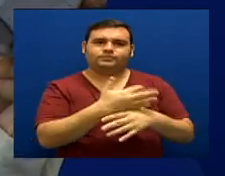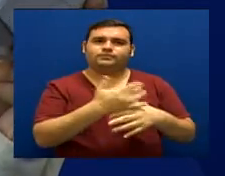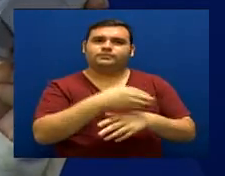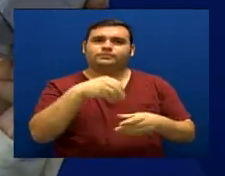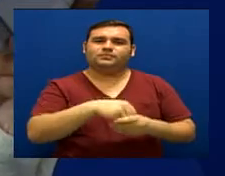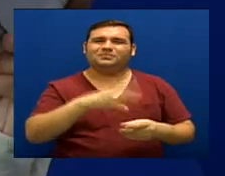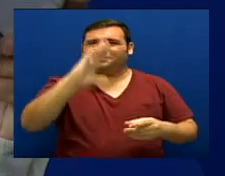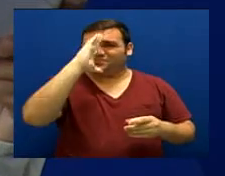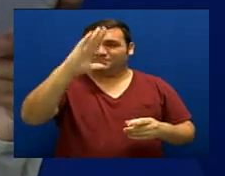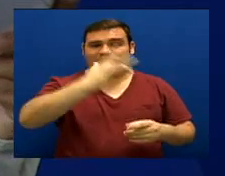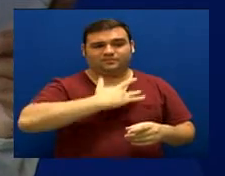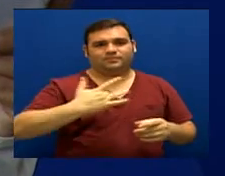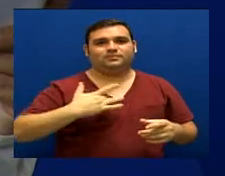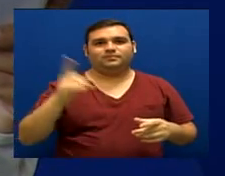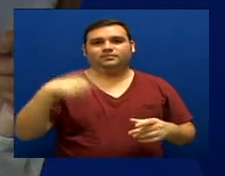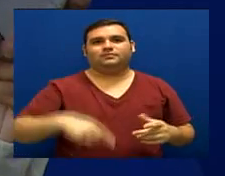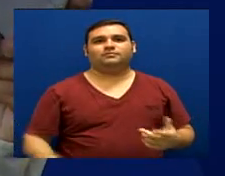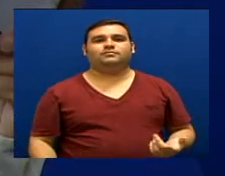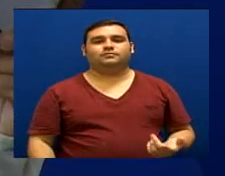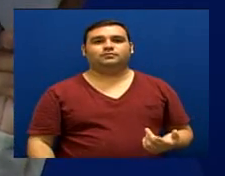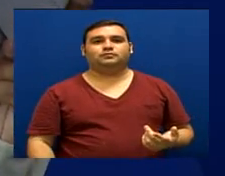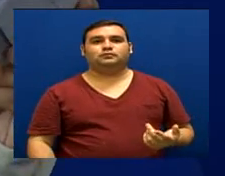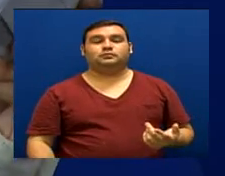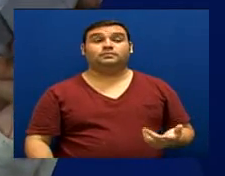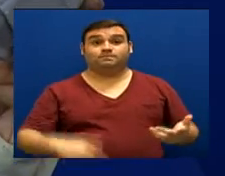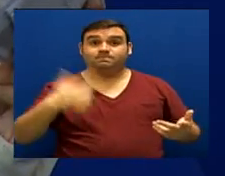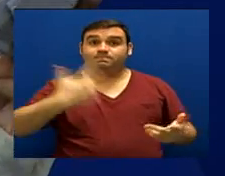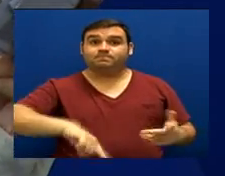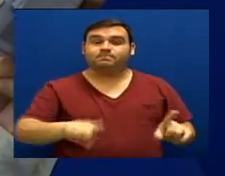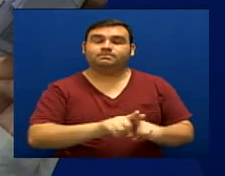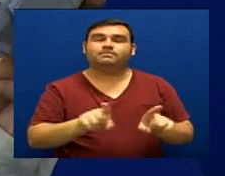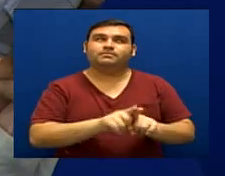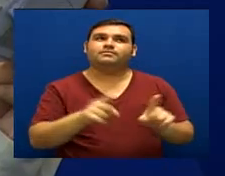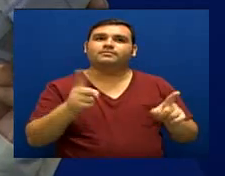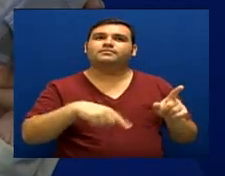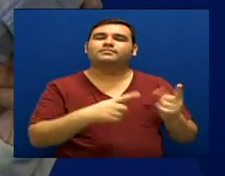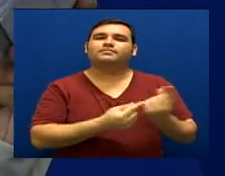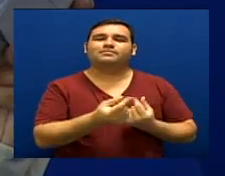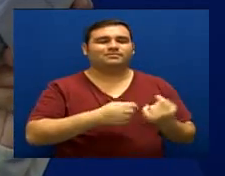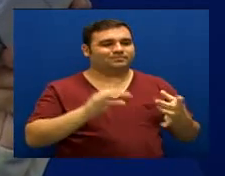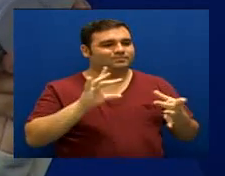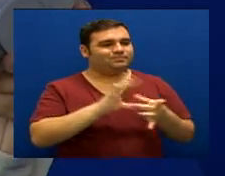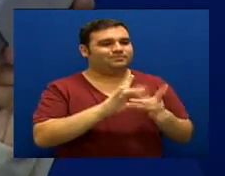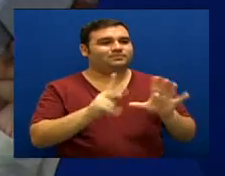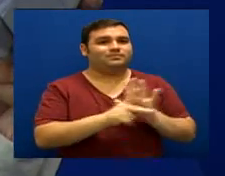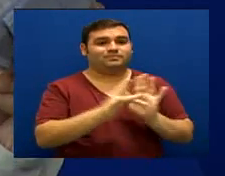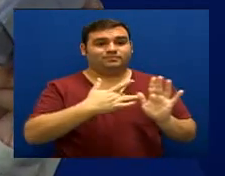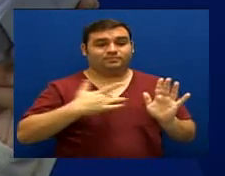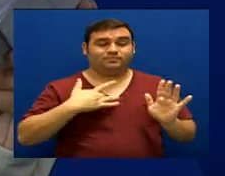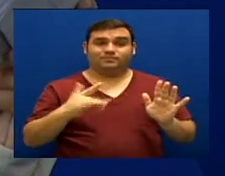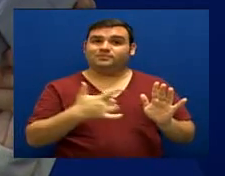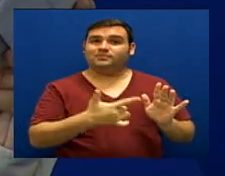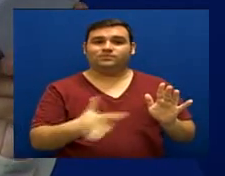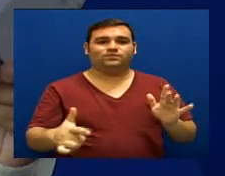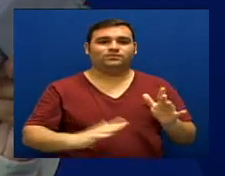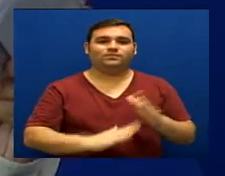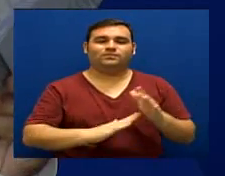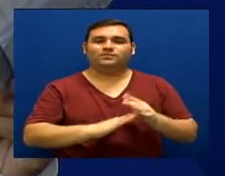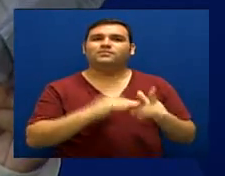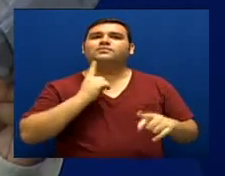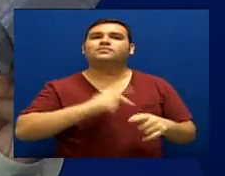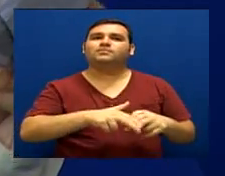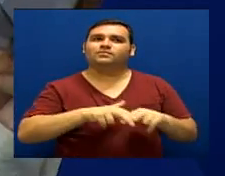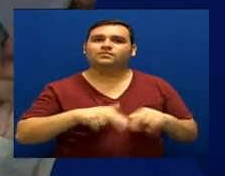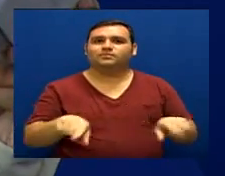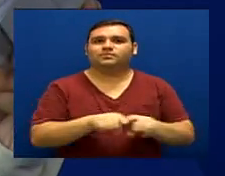espinha dorsal da saúde e mais ainda é uma verba vinculada da saúde não contingenciável